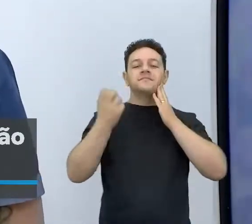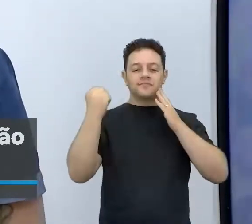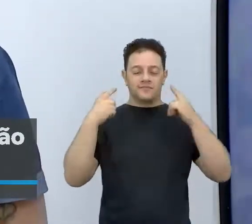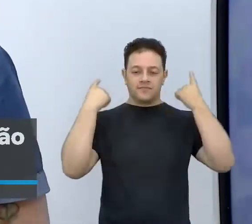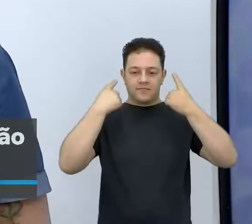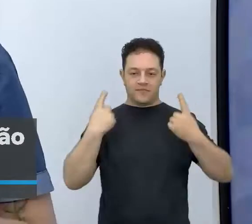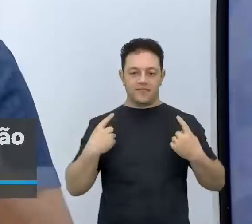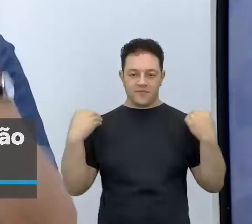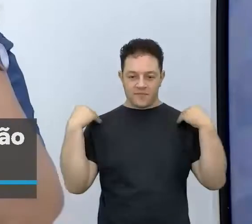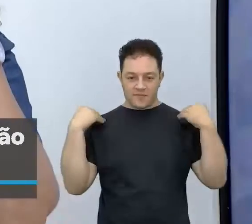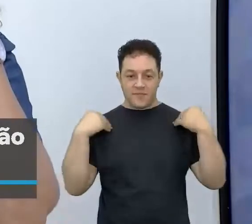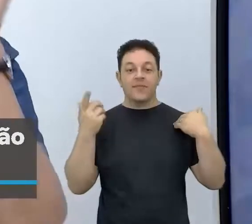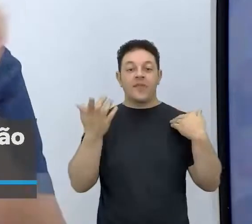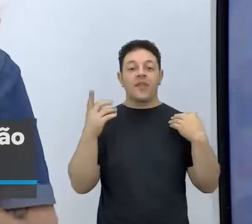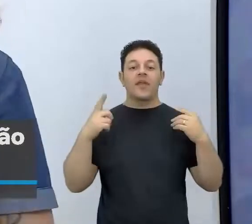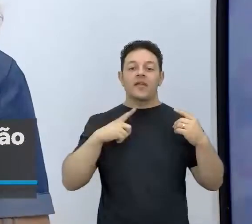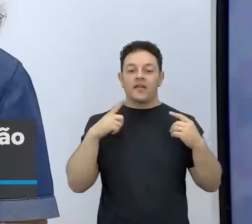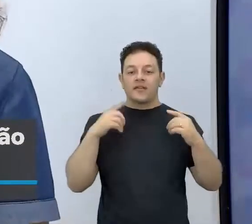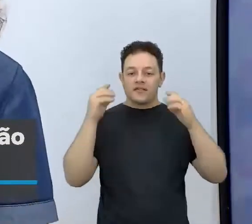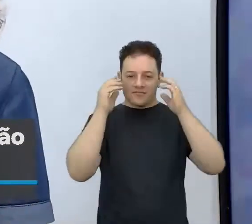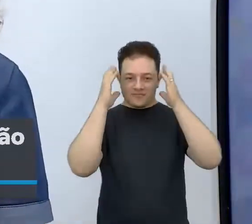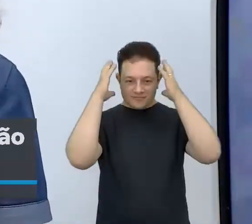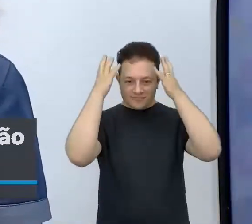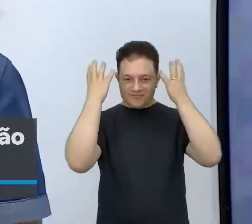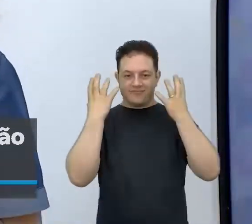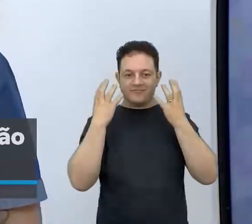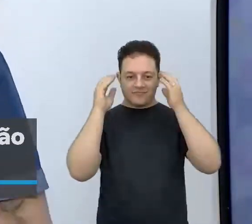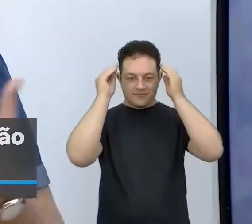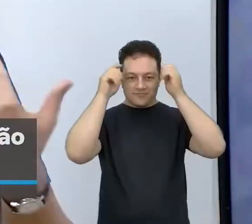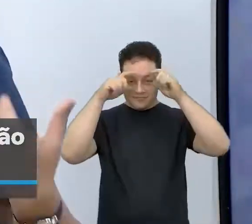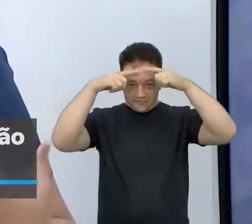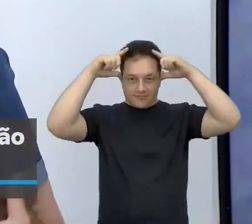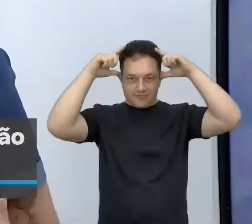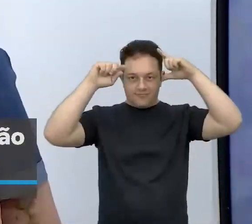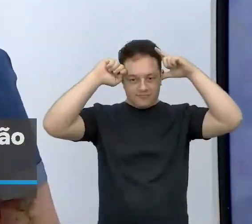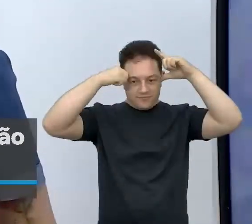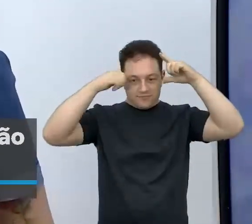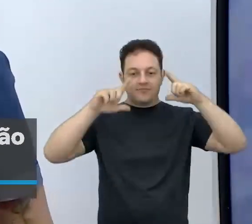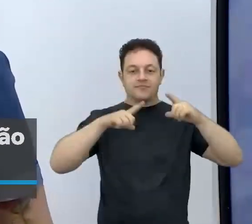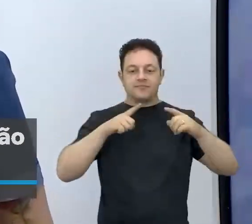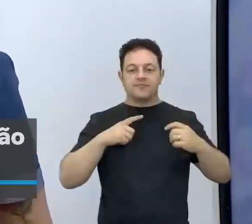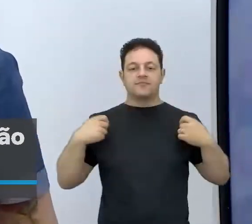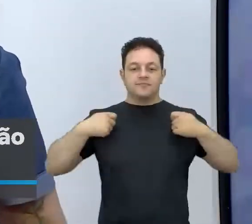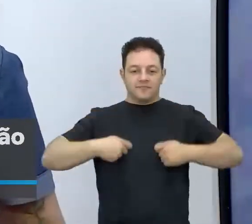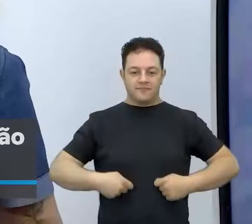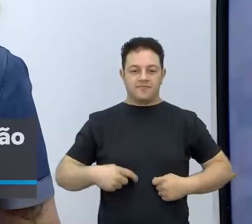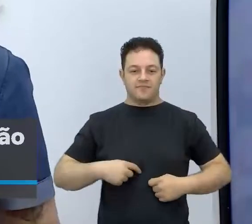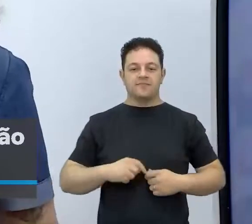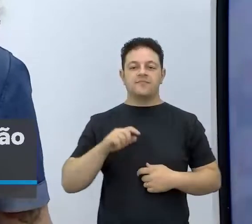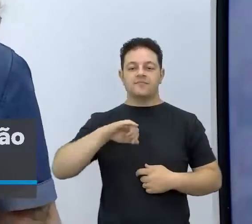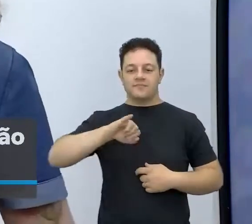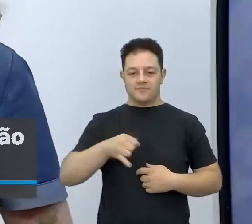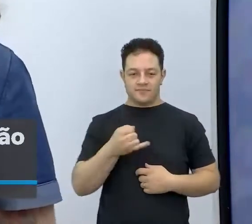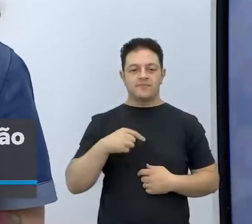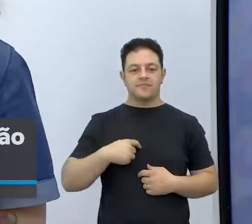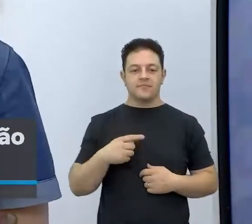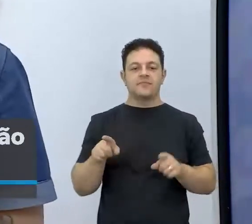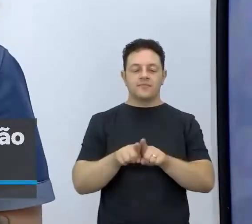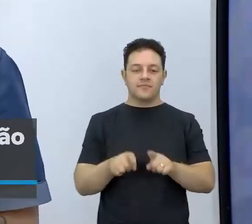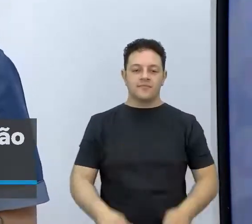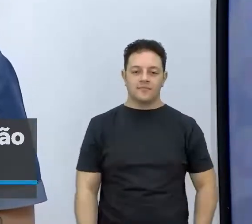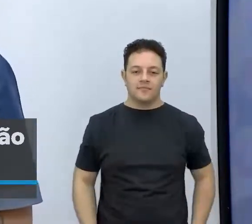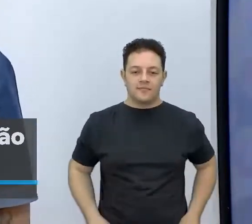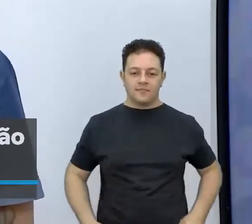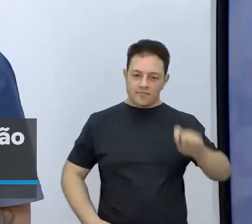ombros. Hoje eu estou com uma faixa nos cabelos, uma faixa preta, uma camisa jeans, azul escuro assim, e uma